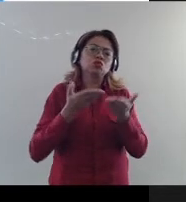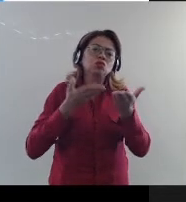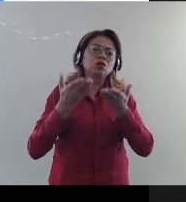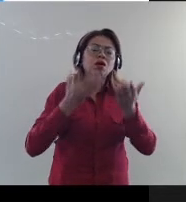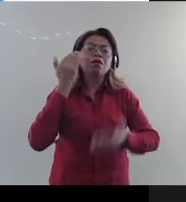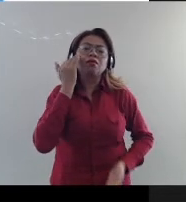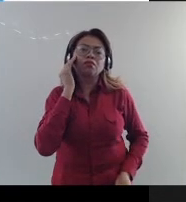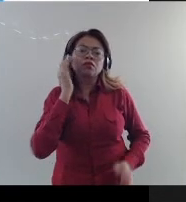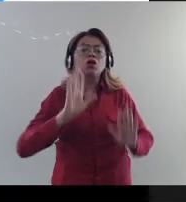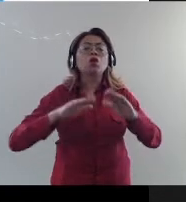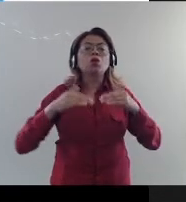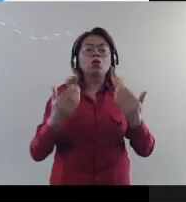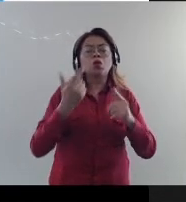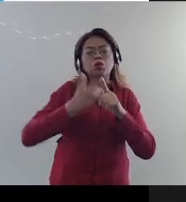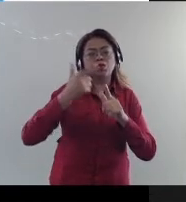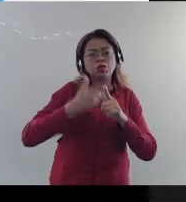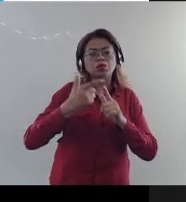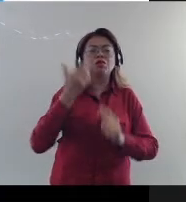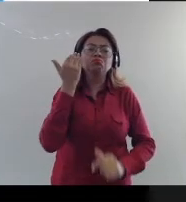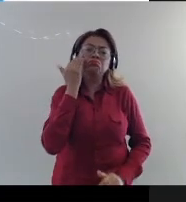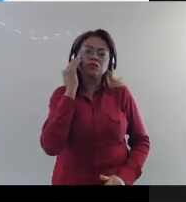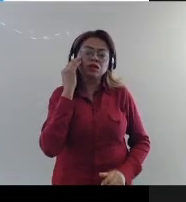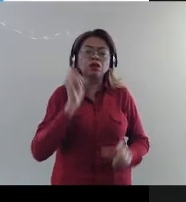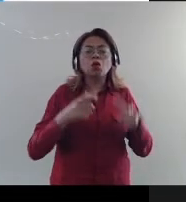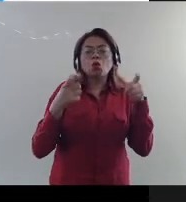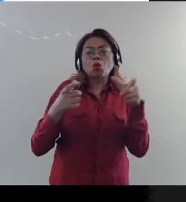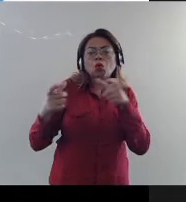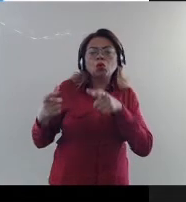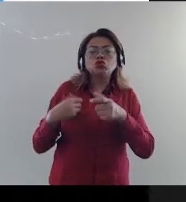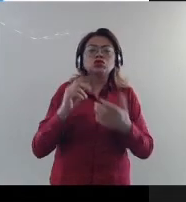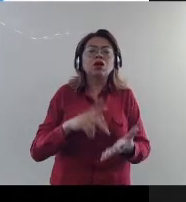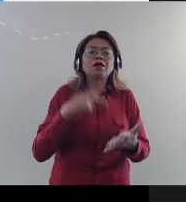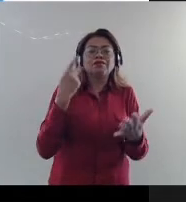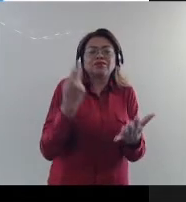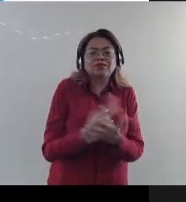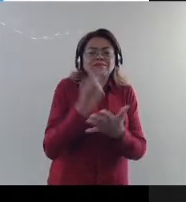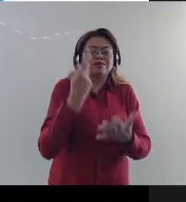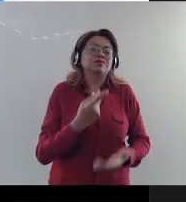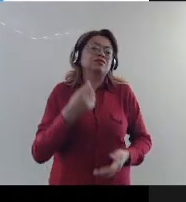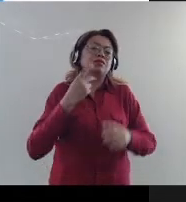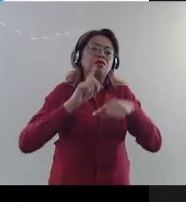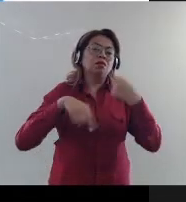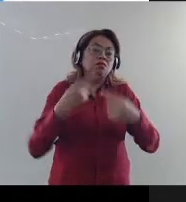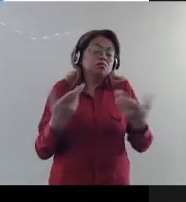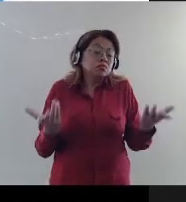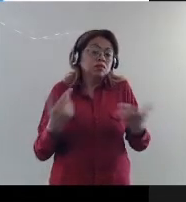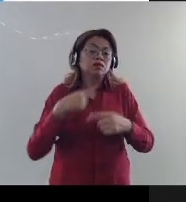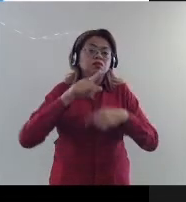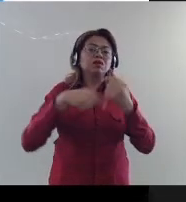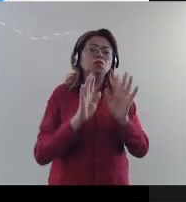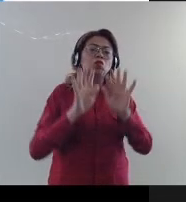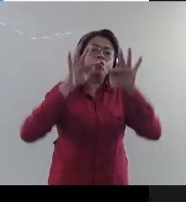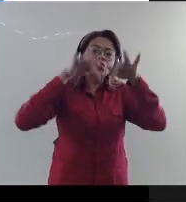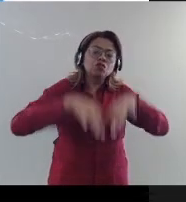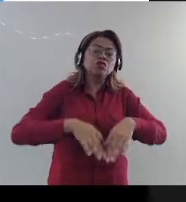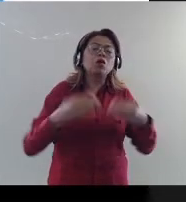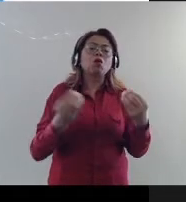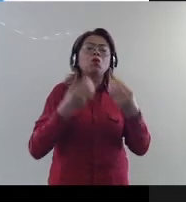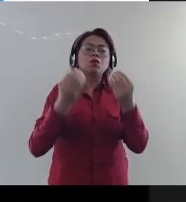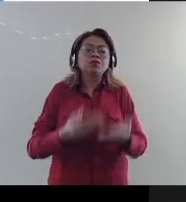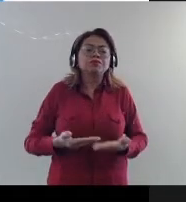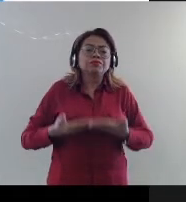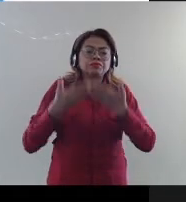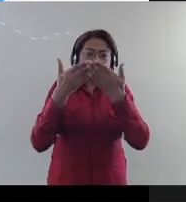o problema, né? Entender onde eventualmente houve a corrupção e lá na camada final, como é que a gente entrega, né,